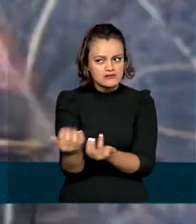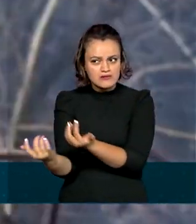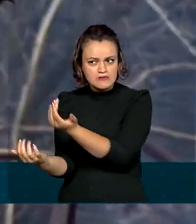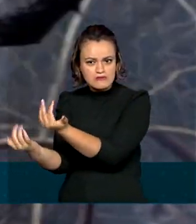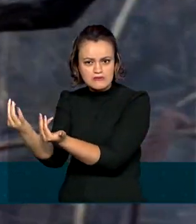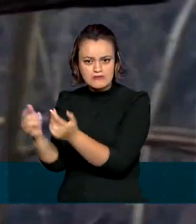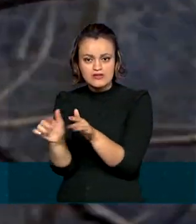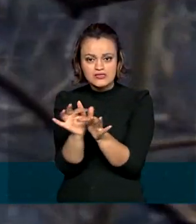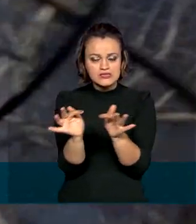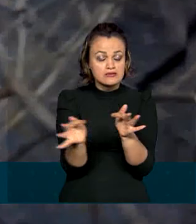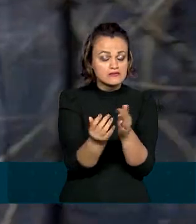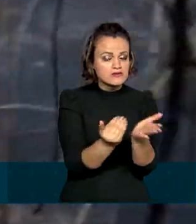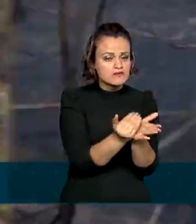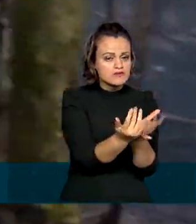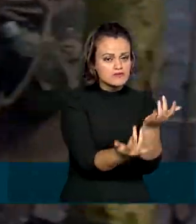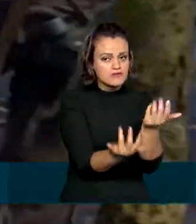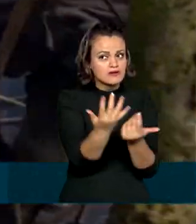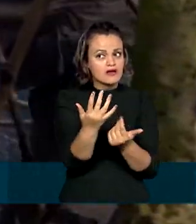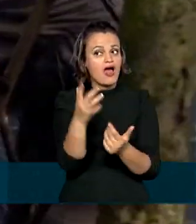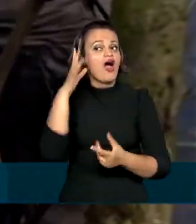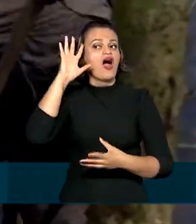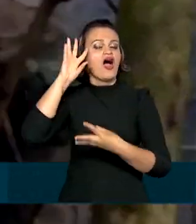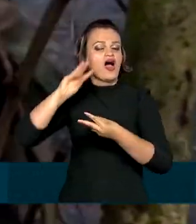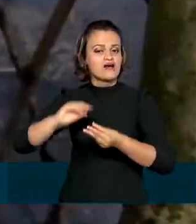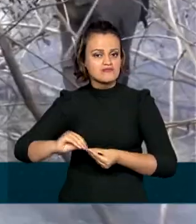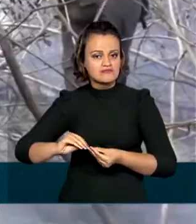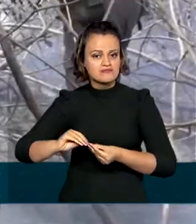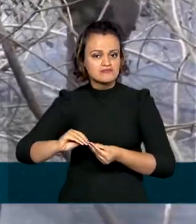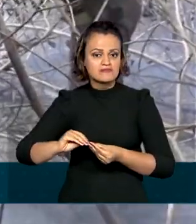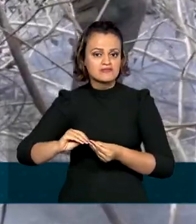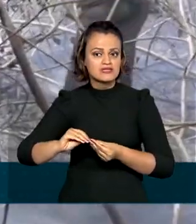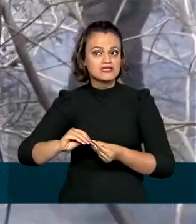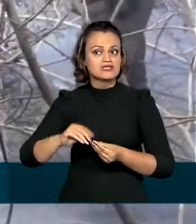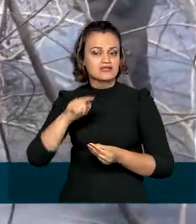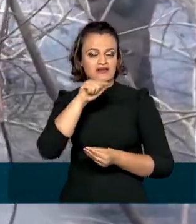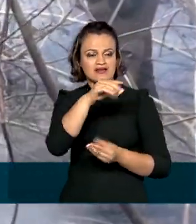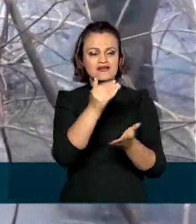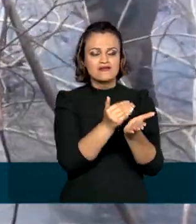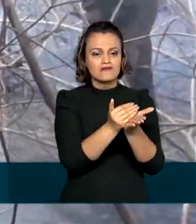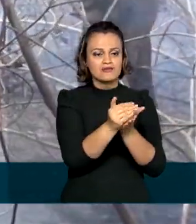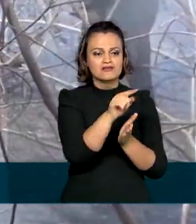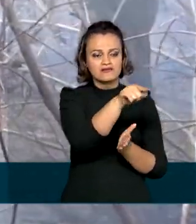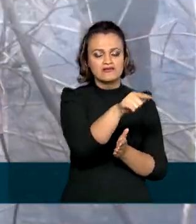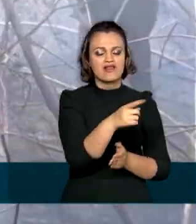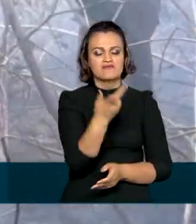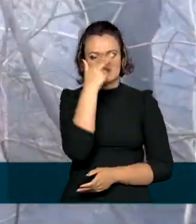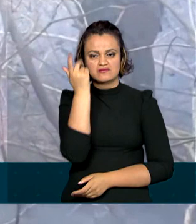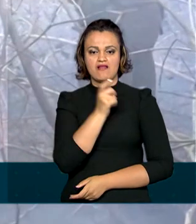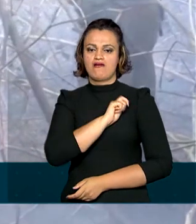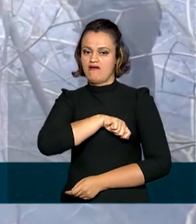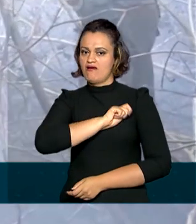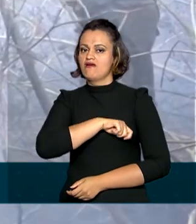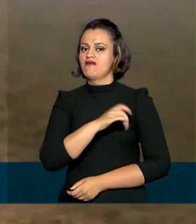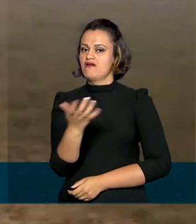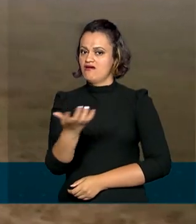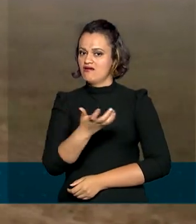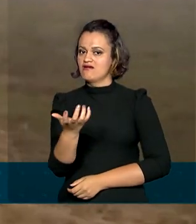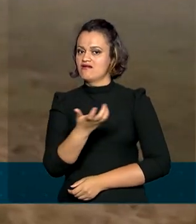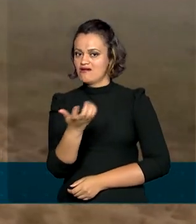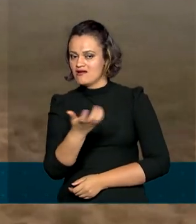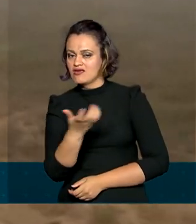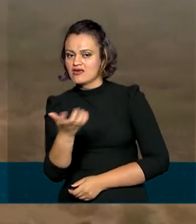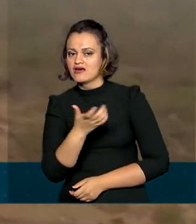focos dos incêndios, o que pode indicar que o incêndio foi colocado de forma dolosa para que se